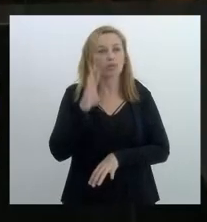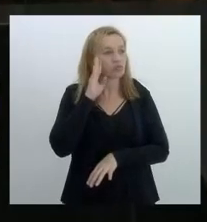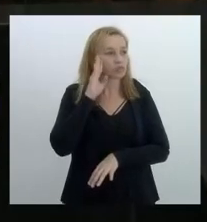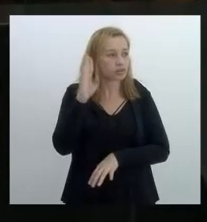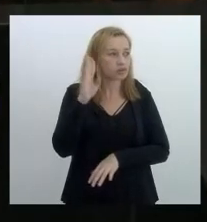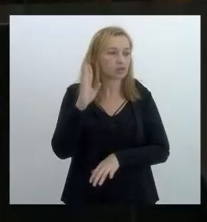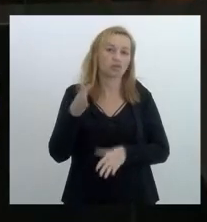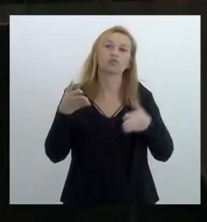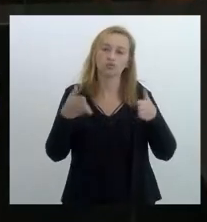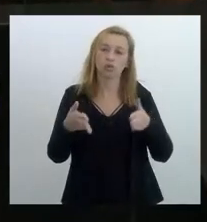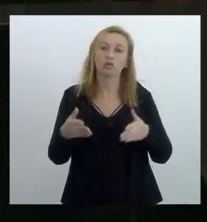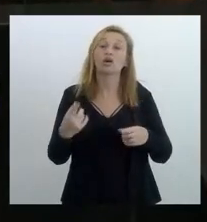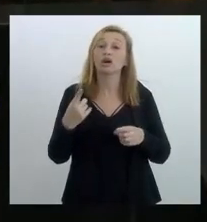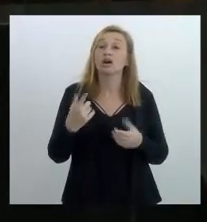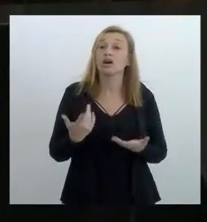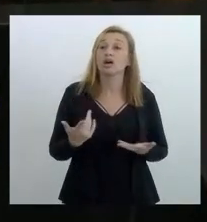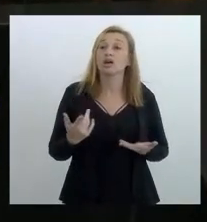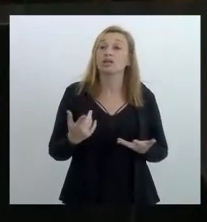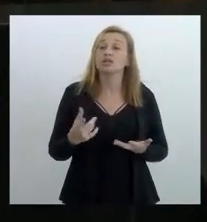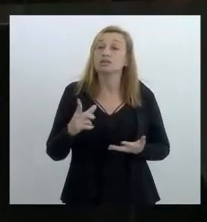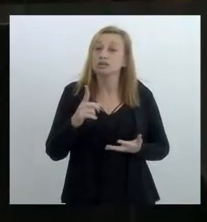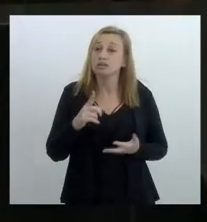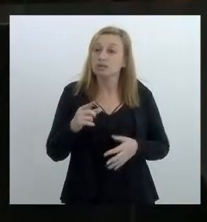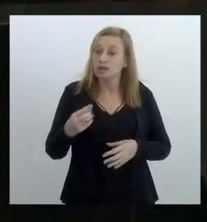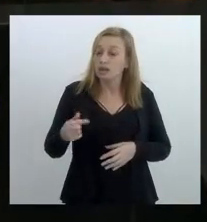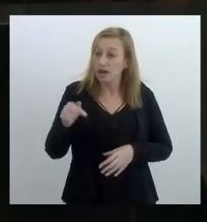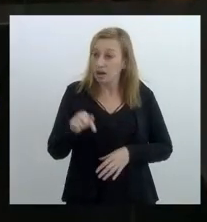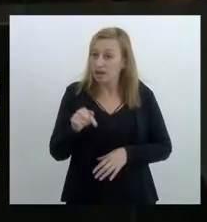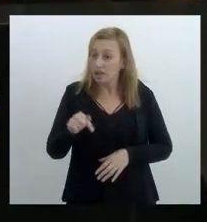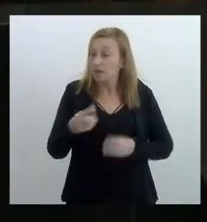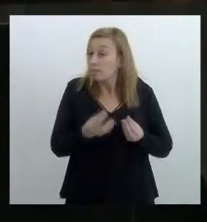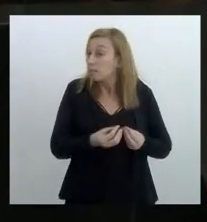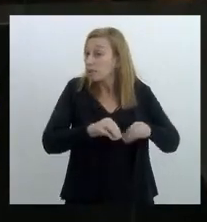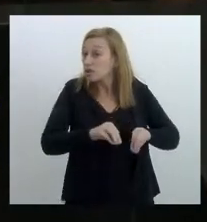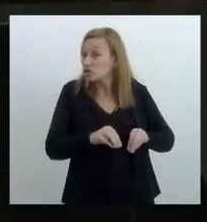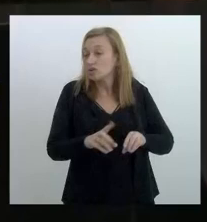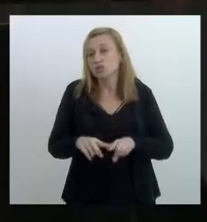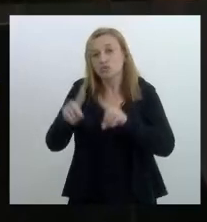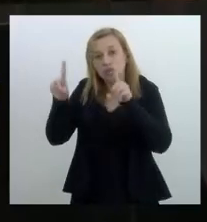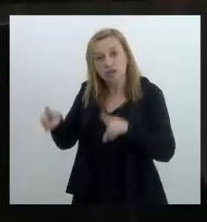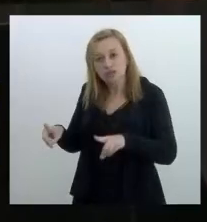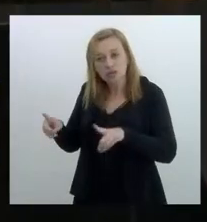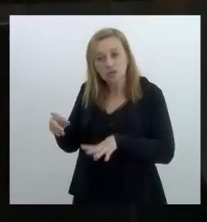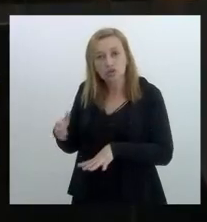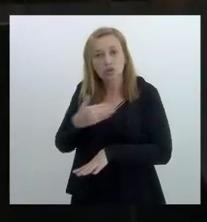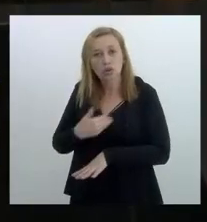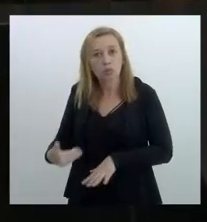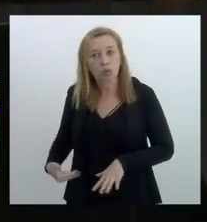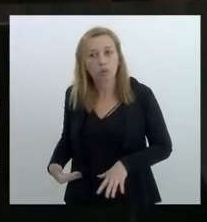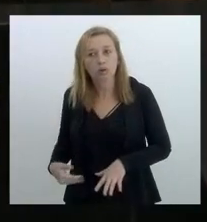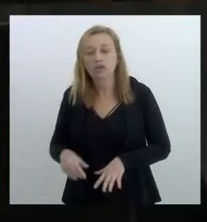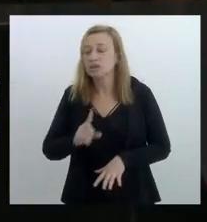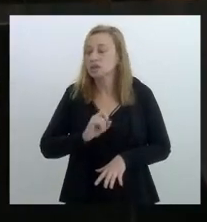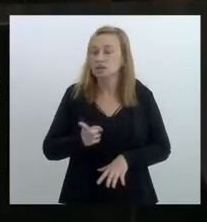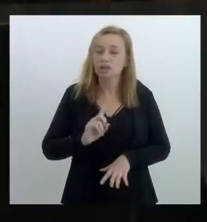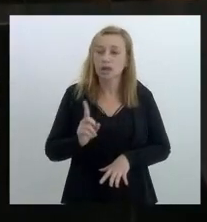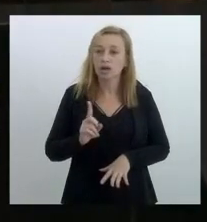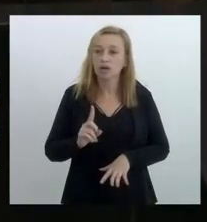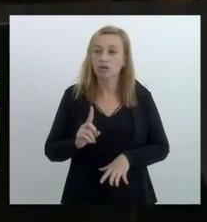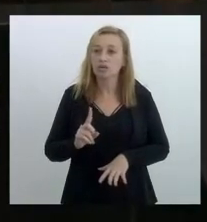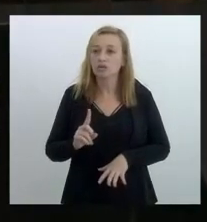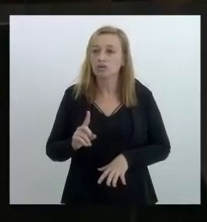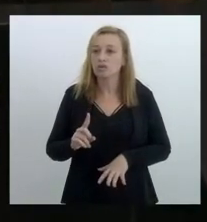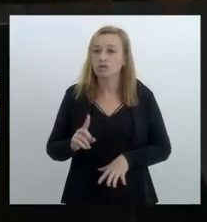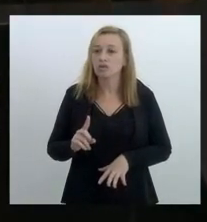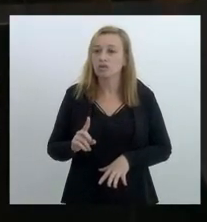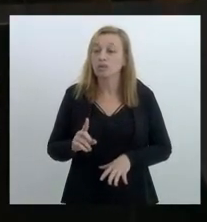central. Afinal de contas, a gente fica aqui prejudicando os servidores e as servidoras públicas e não colocamos em